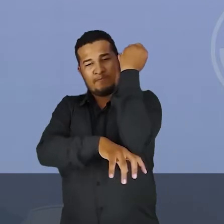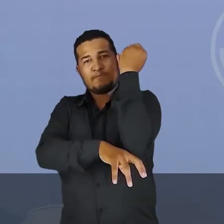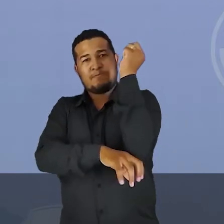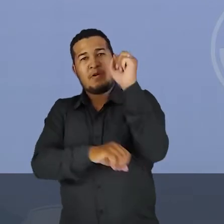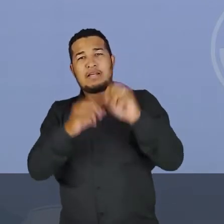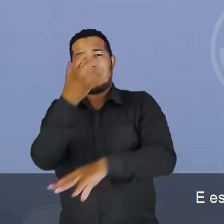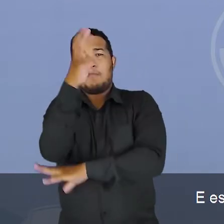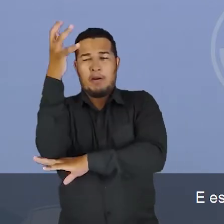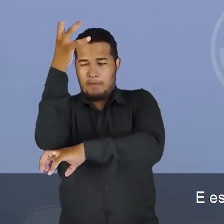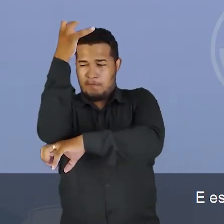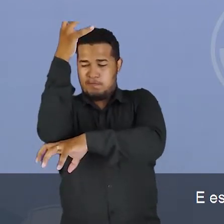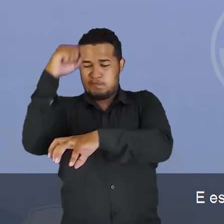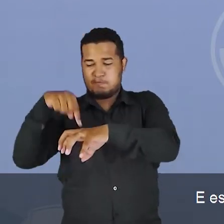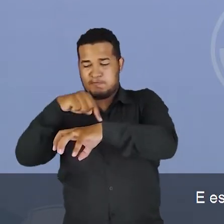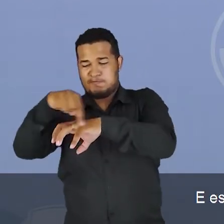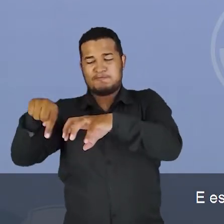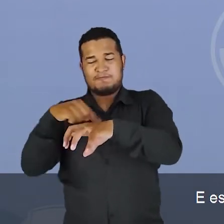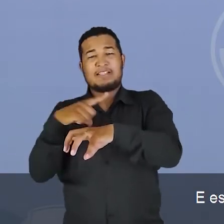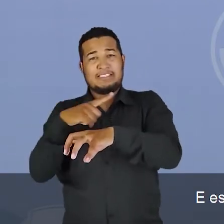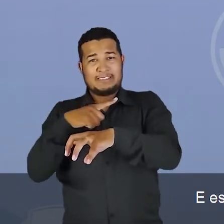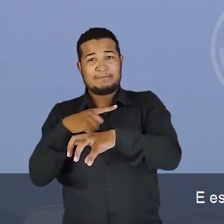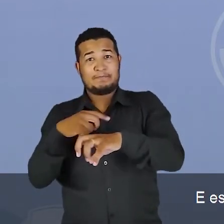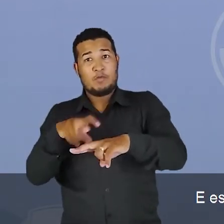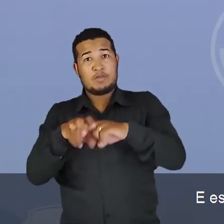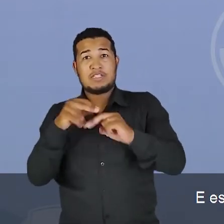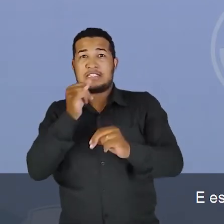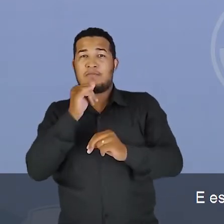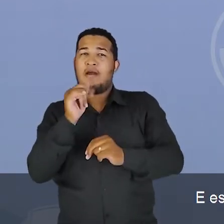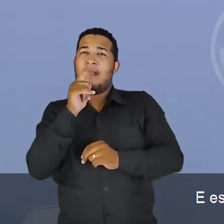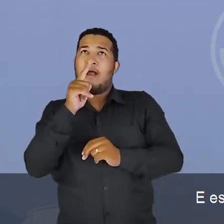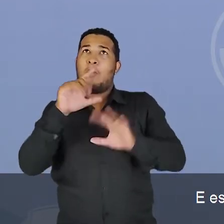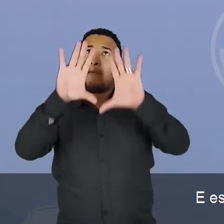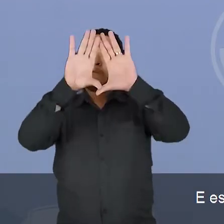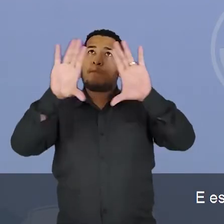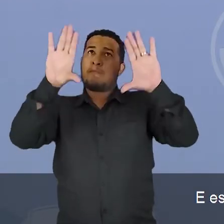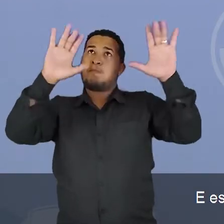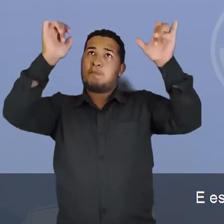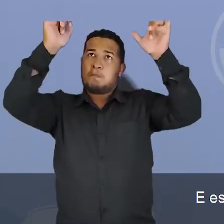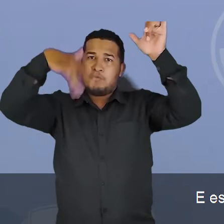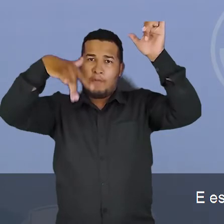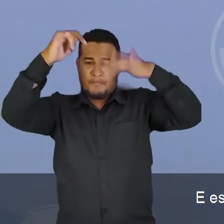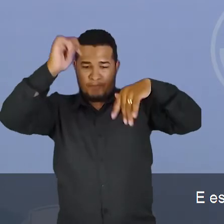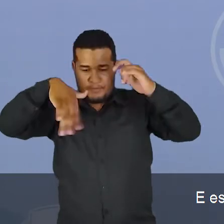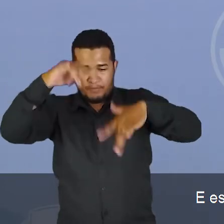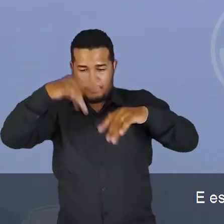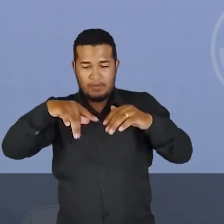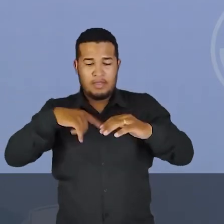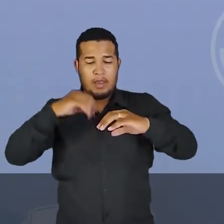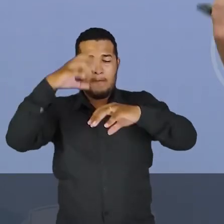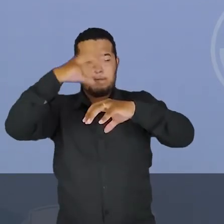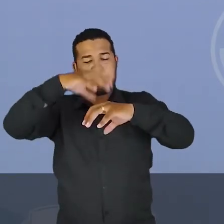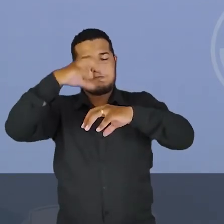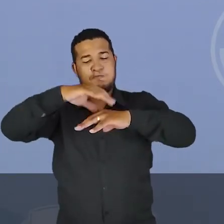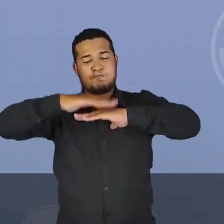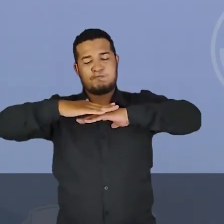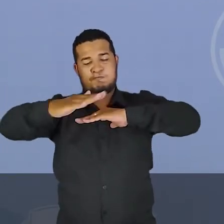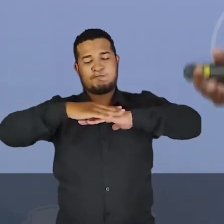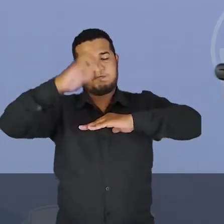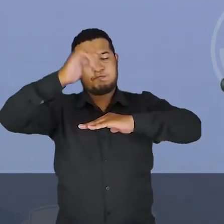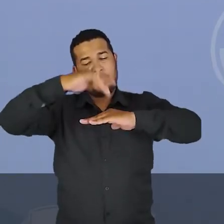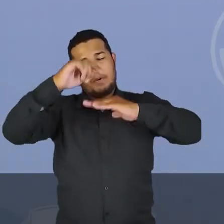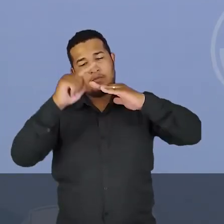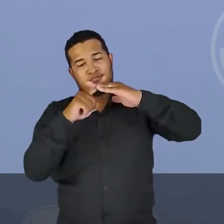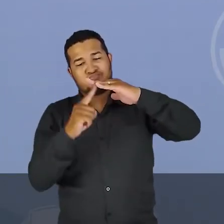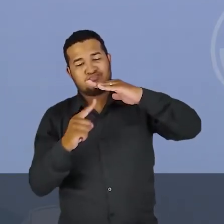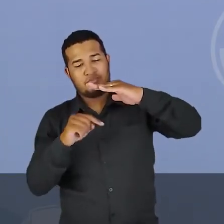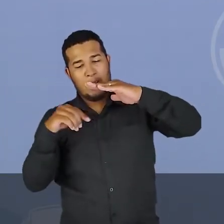vegetação, certo? E essa água que estava no ar ali no caso, vai penetrar nos chamados lençóis freáticos, que são rios